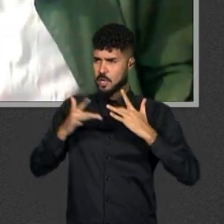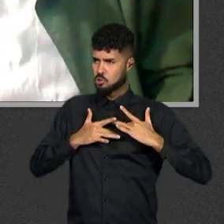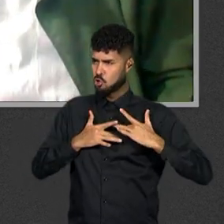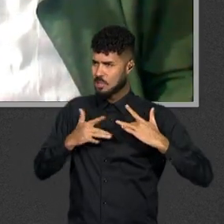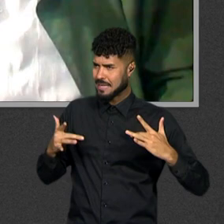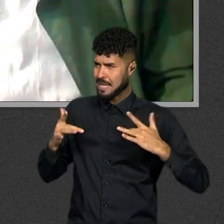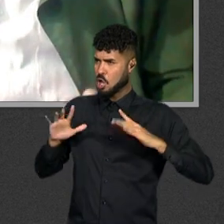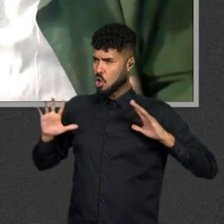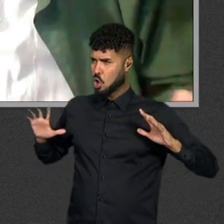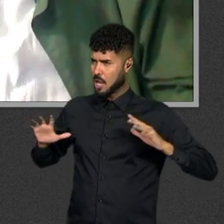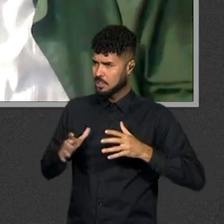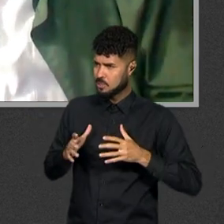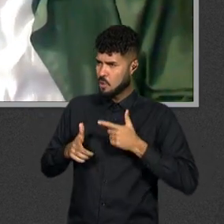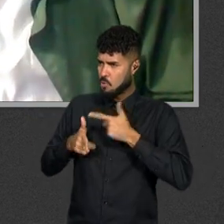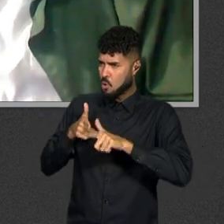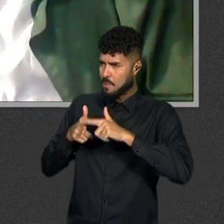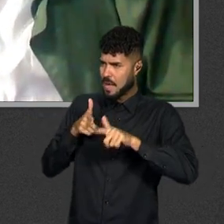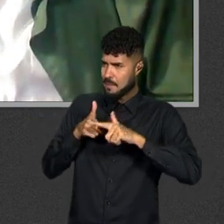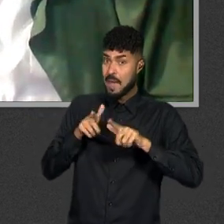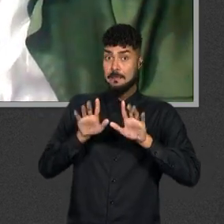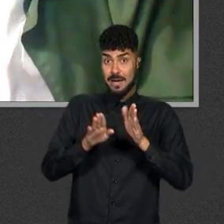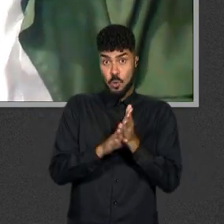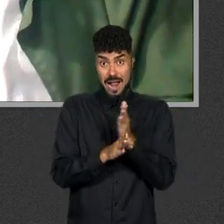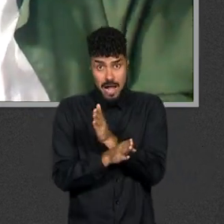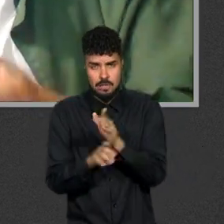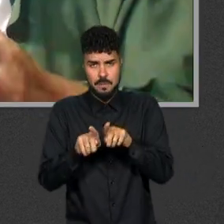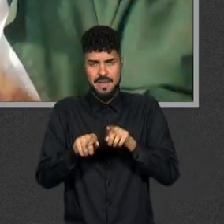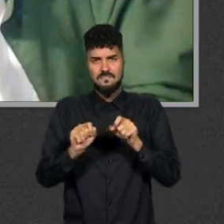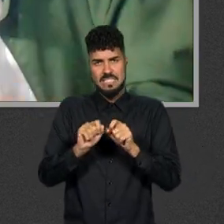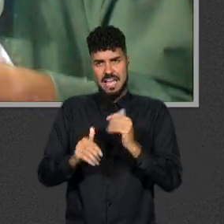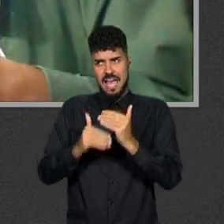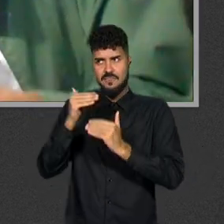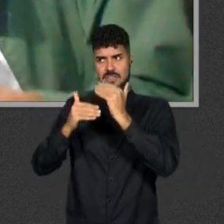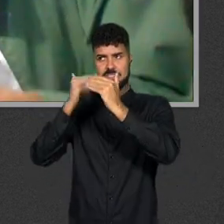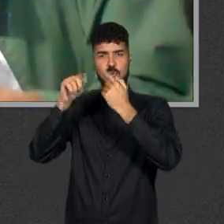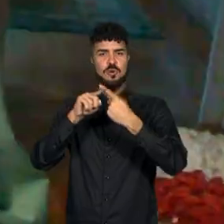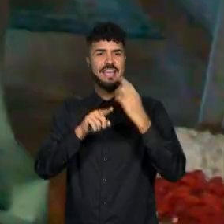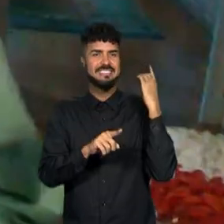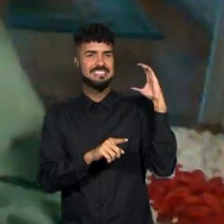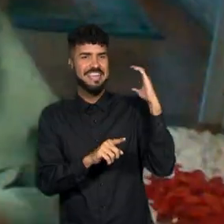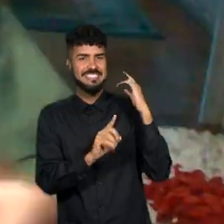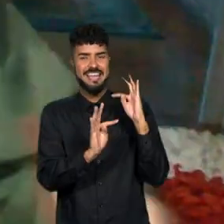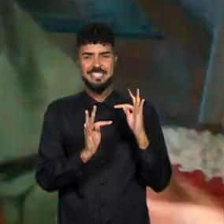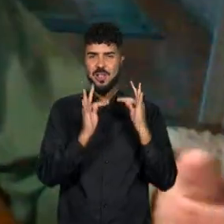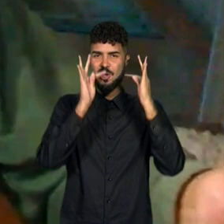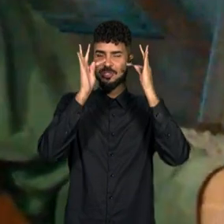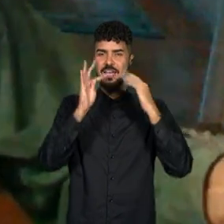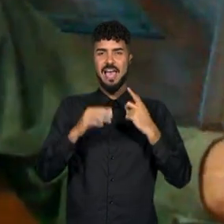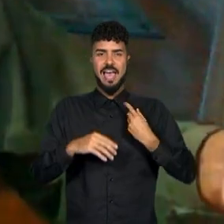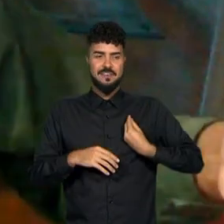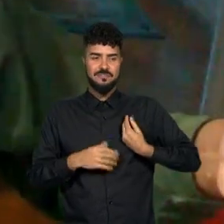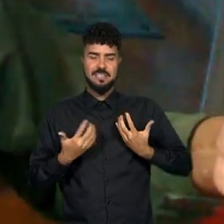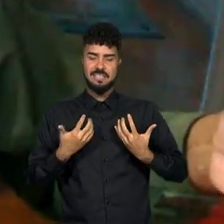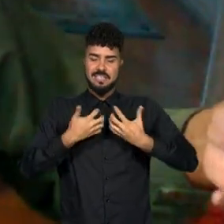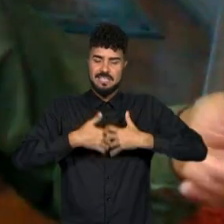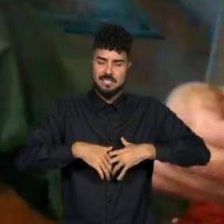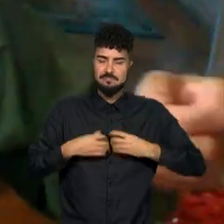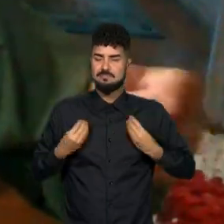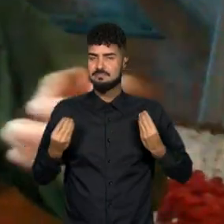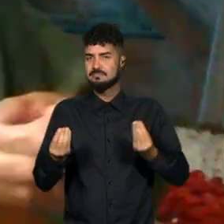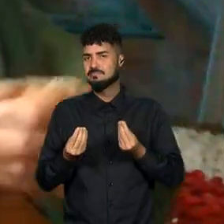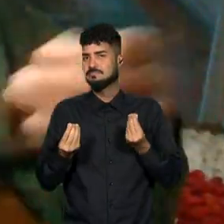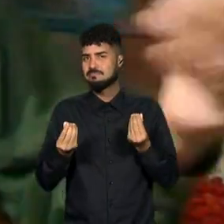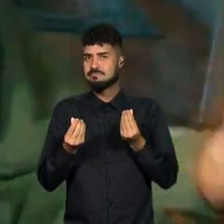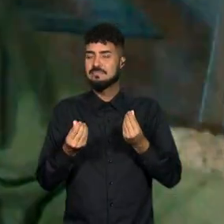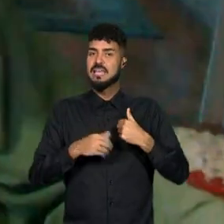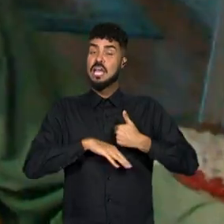tantos problemas, mas também fazer avançar, né, com as descobertas da ciência e da tecnologia, as condições de melhor, né,